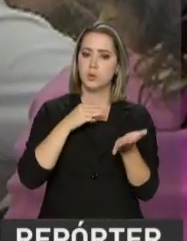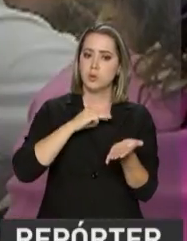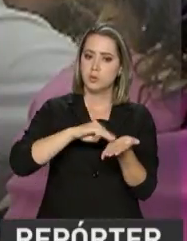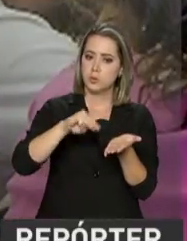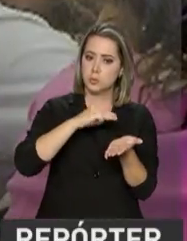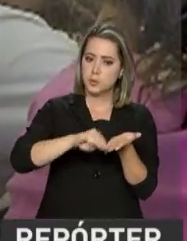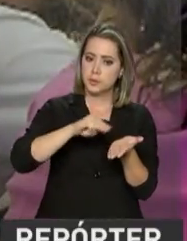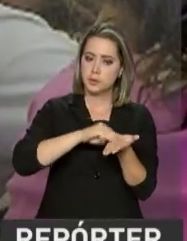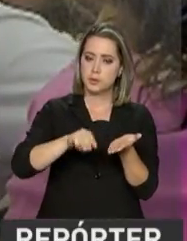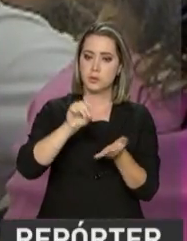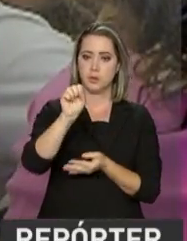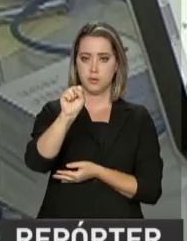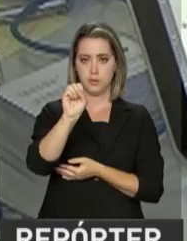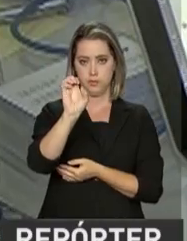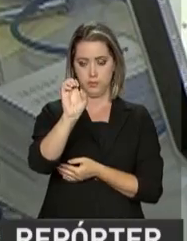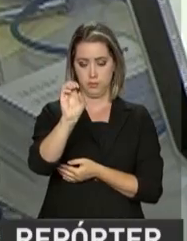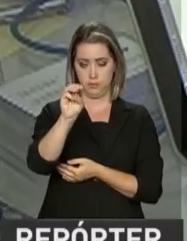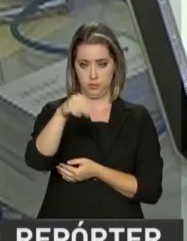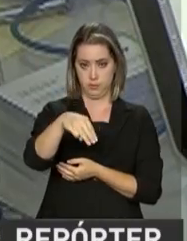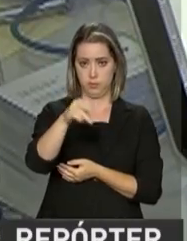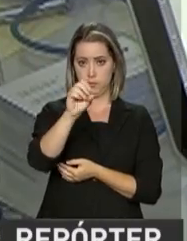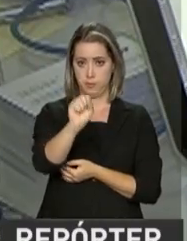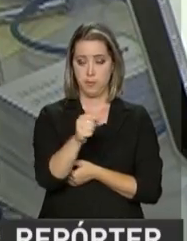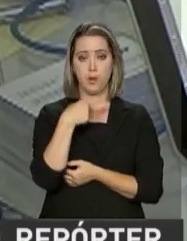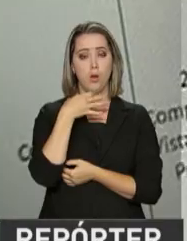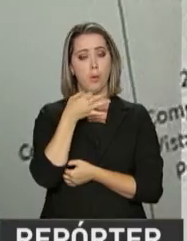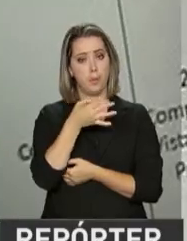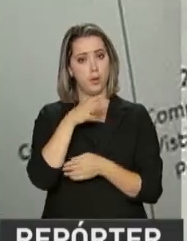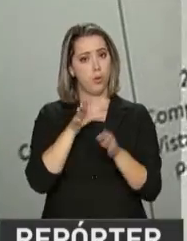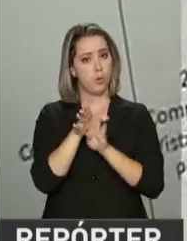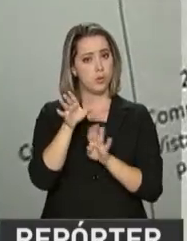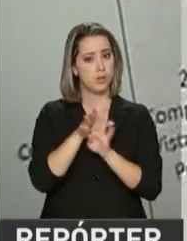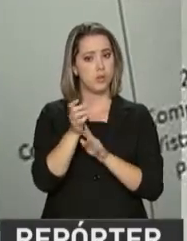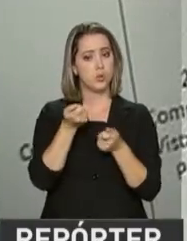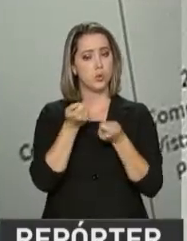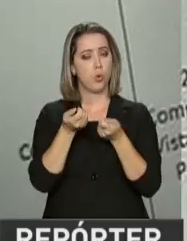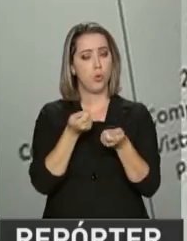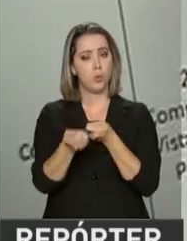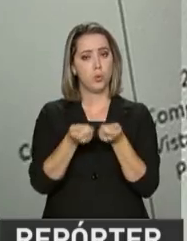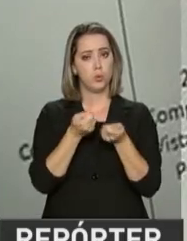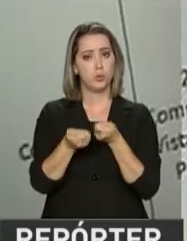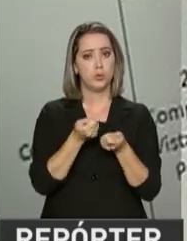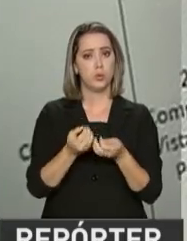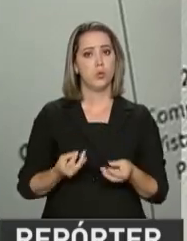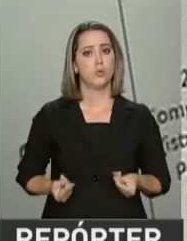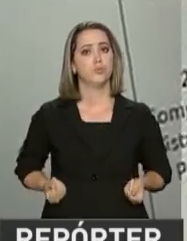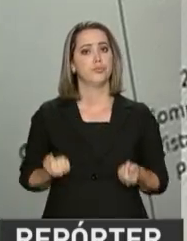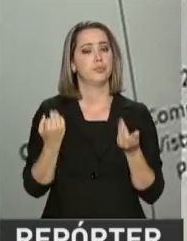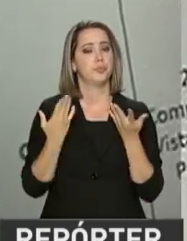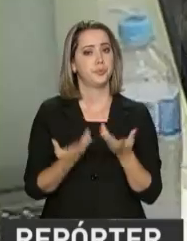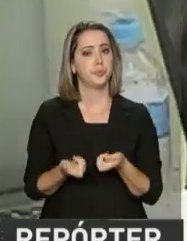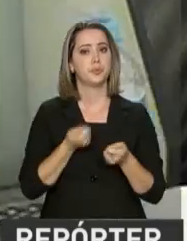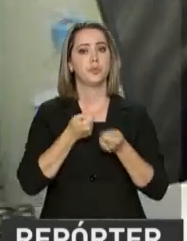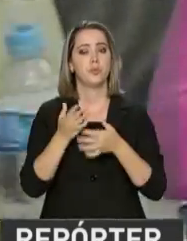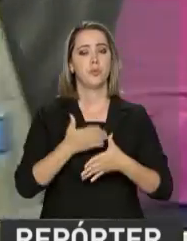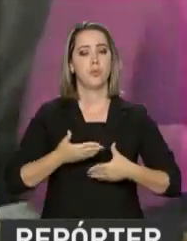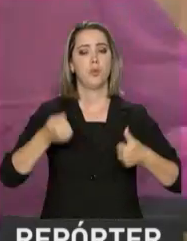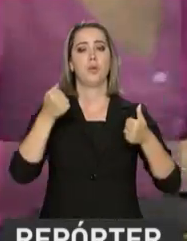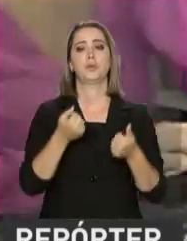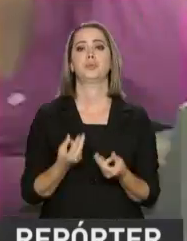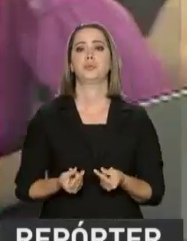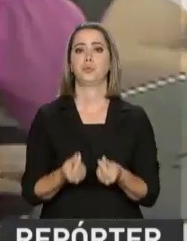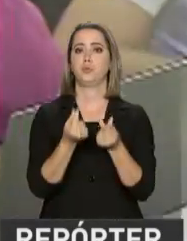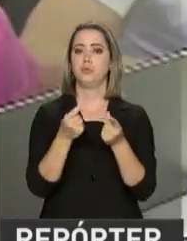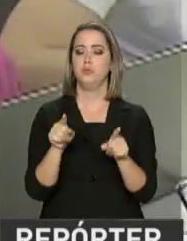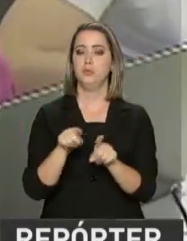via SMS para enviar aos clientes da Caixa dicas de como controlar os gastos e gerir melhor o orçamento familiar. Os textos